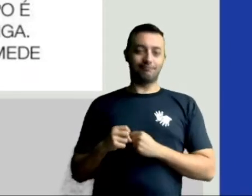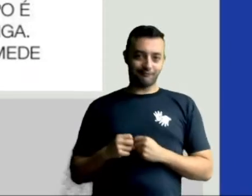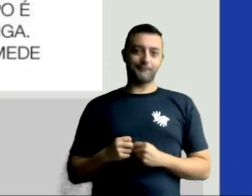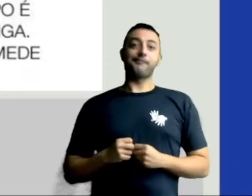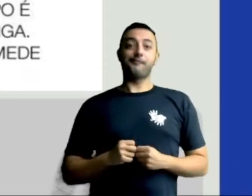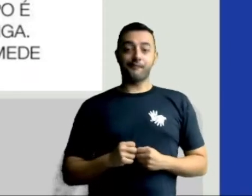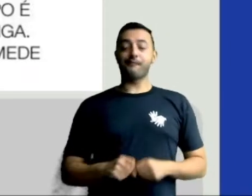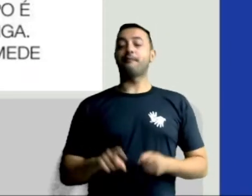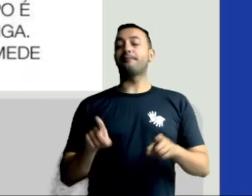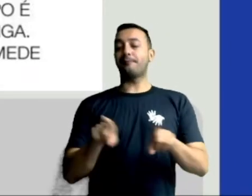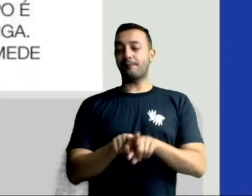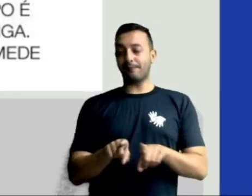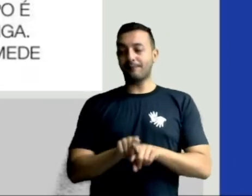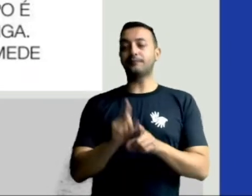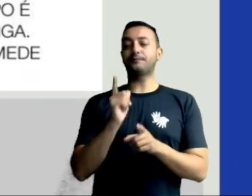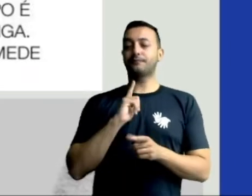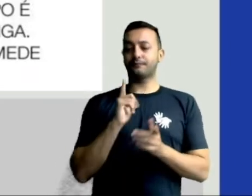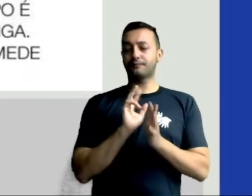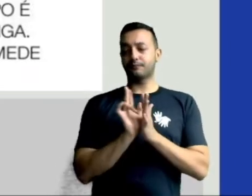também aí, ó,